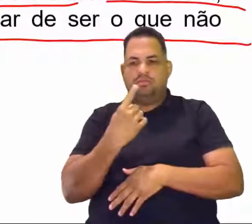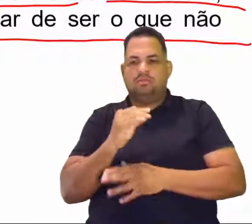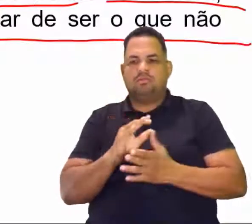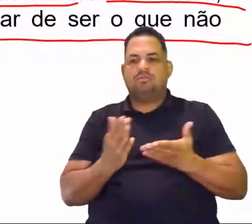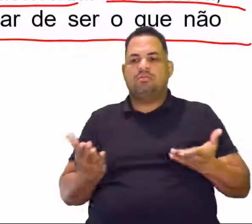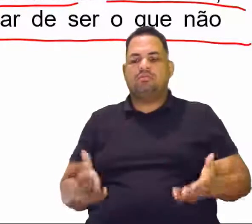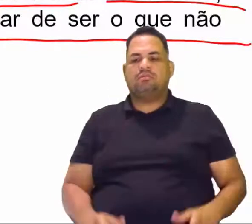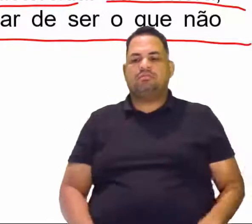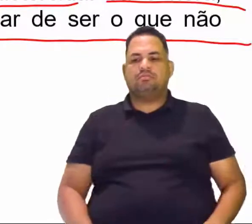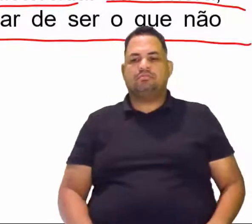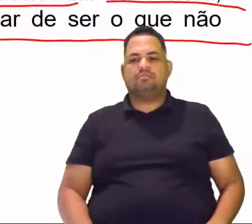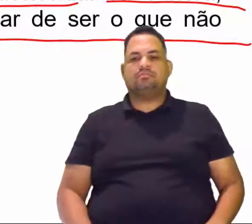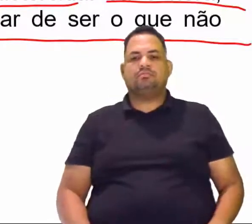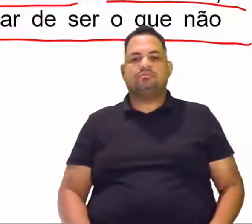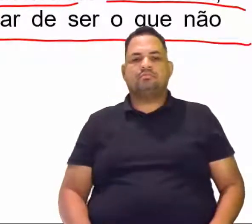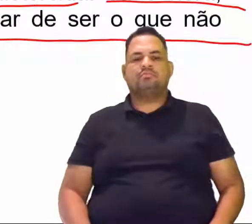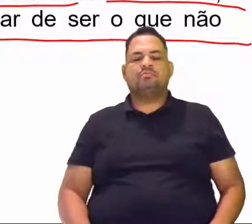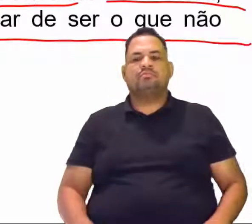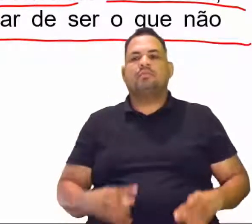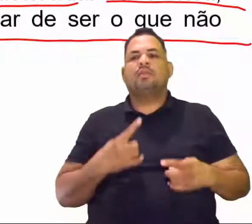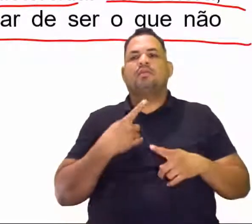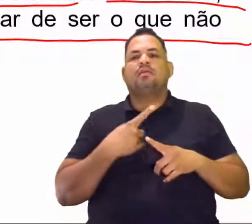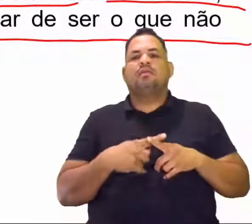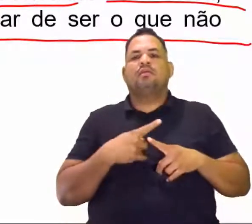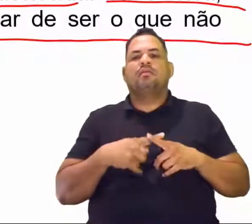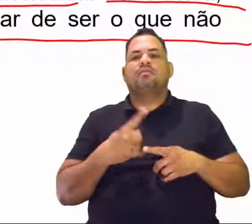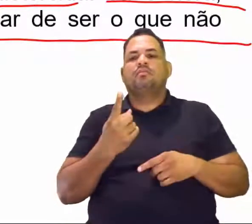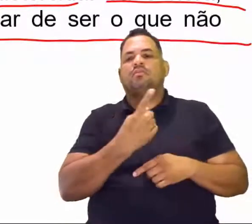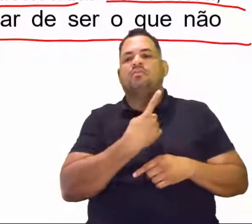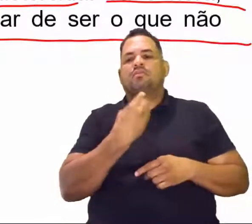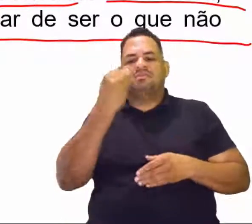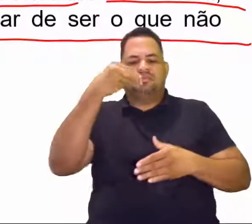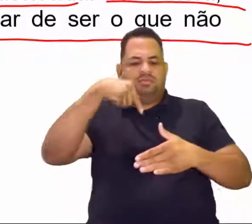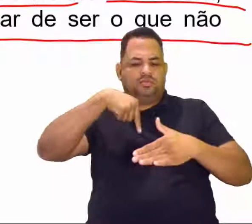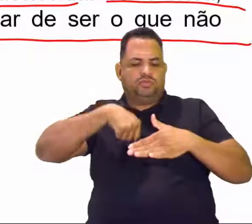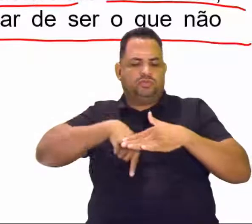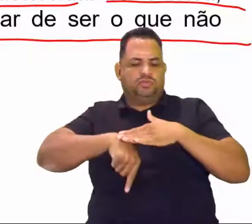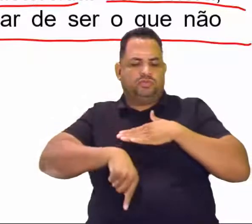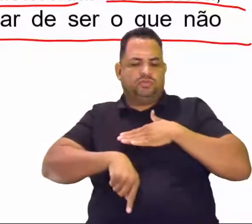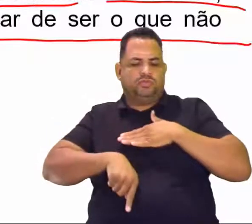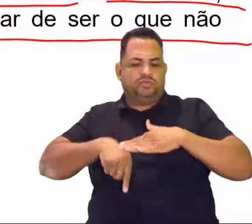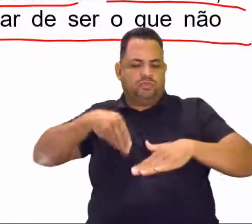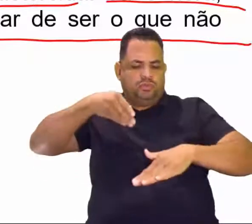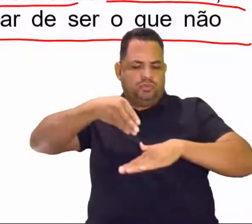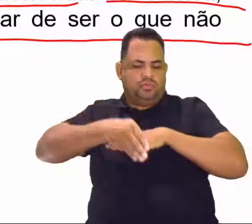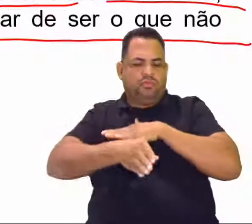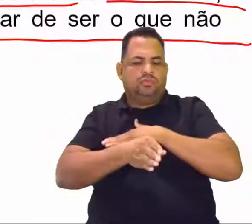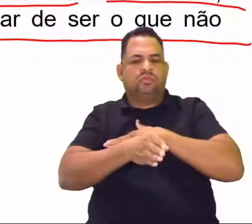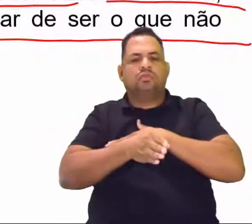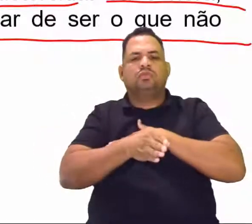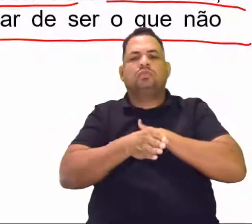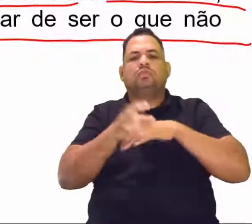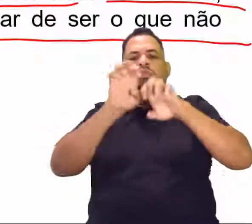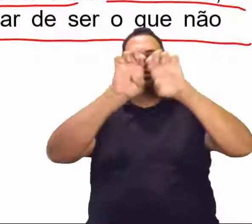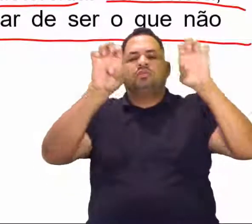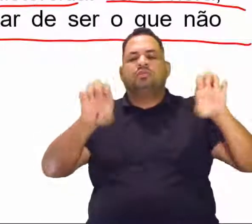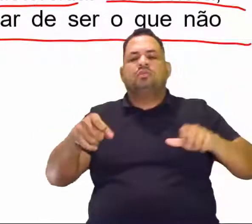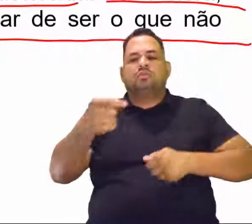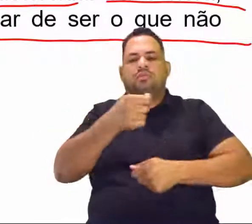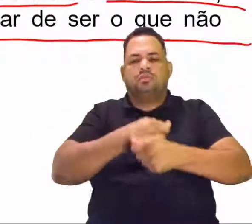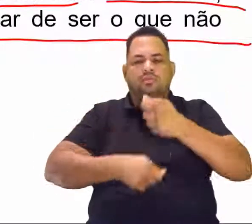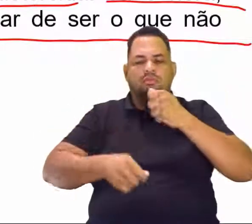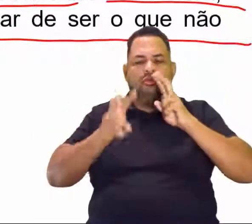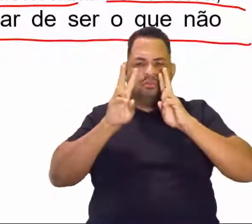reproduzir indo essa visão colonialista né gente porque ela foi nas estruturas ela foi na economia ela foi na